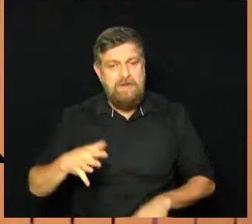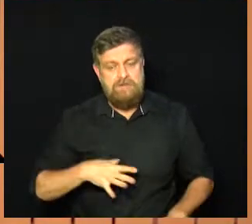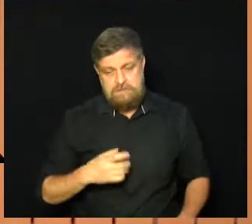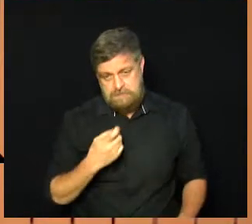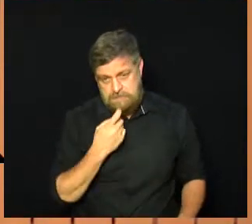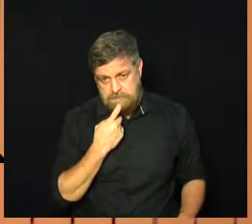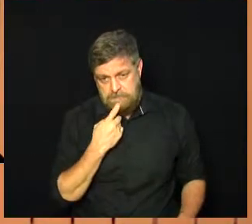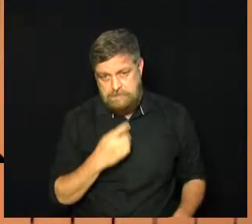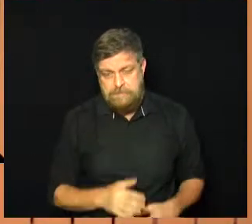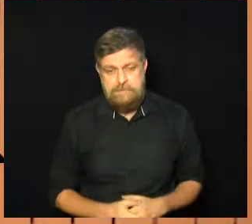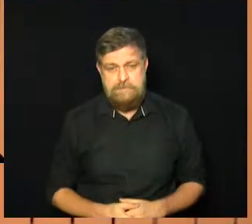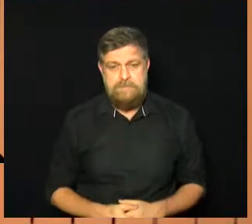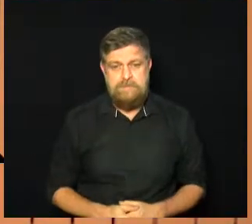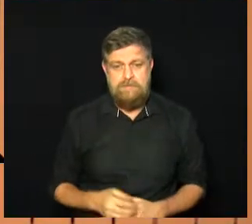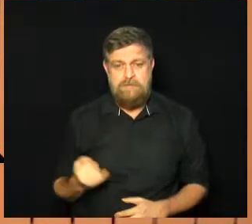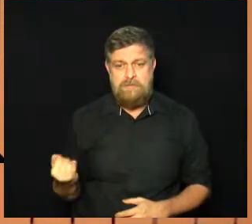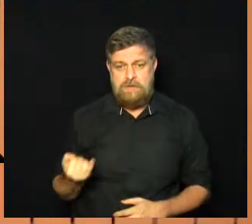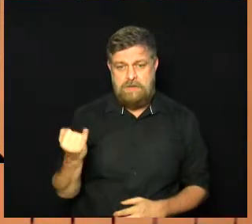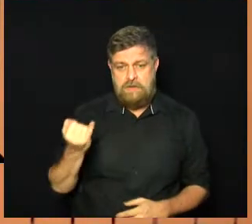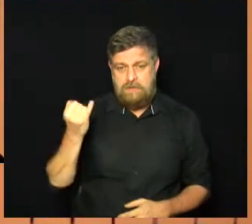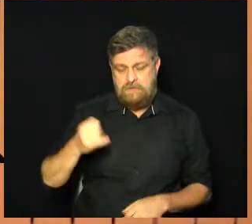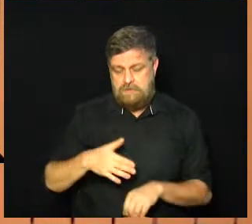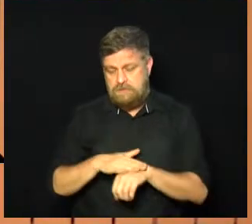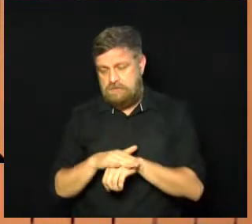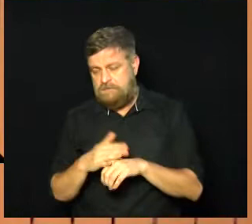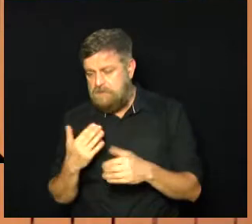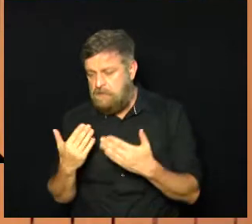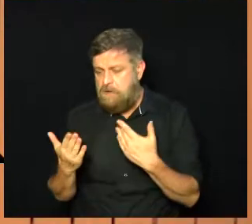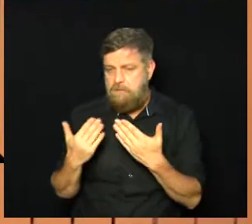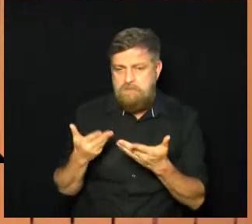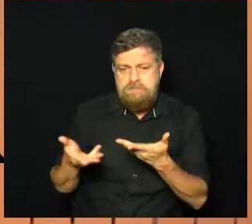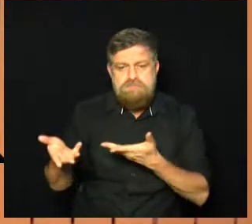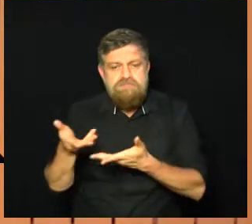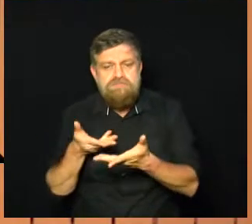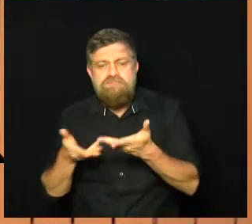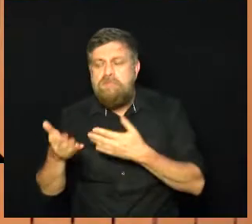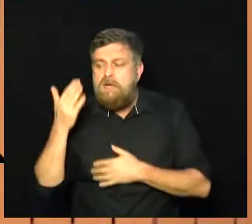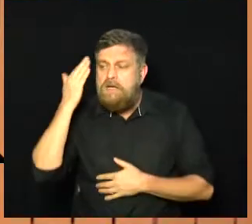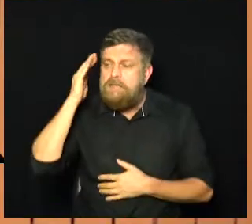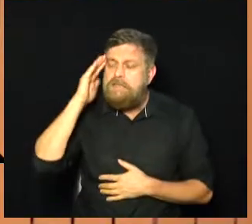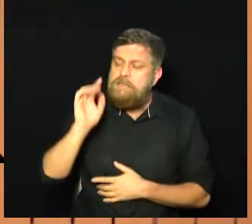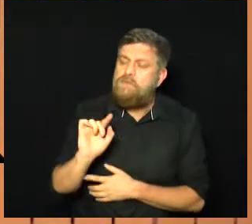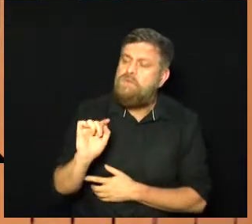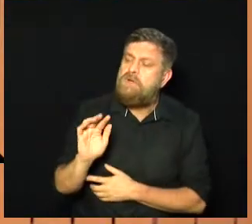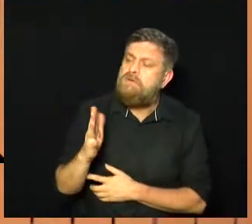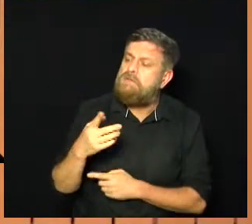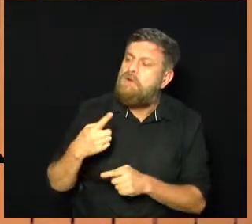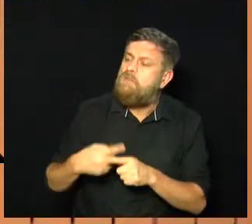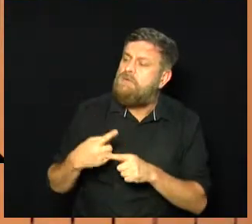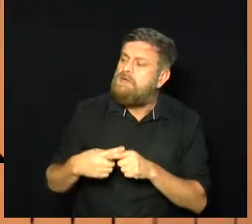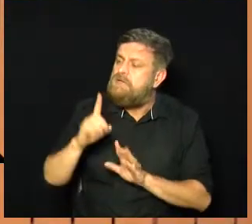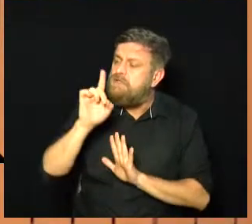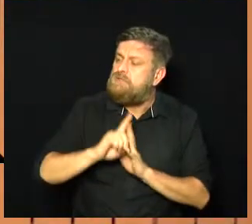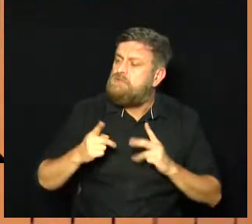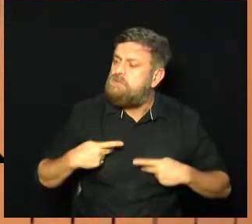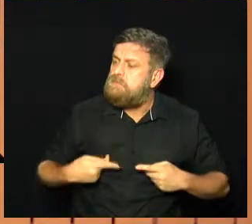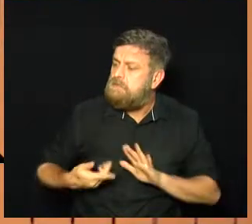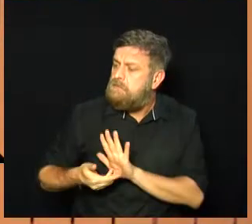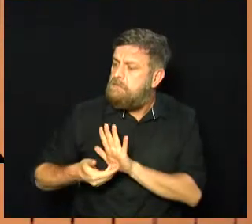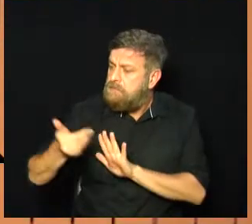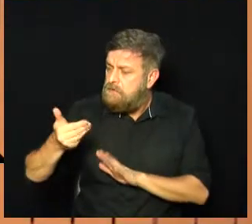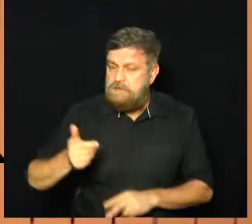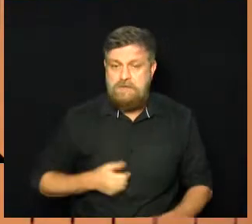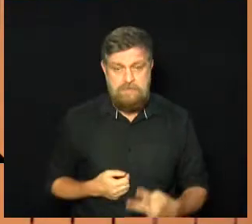Campinas, é importante a gente conversar, dialogar, entender e saber o porquê que isso aconteceu. Então a gente recebeu